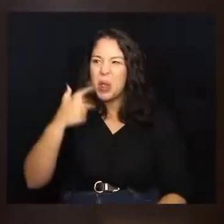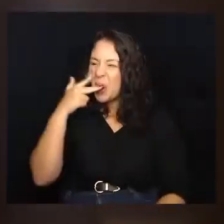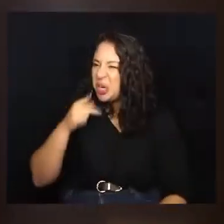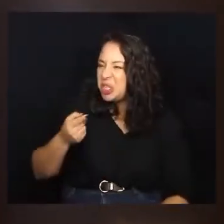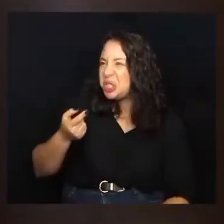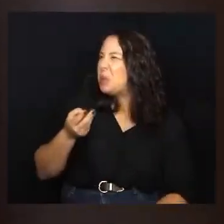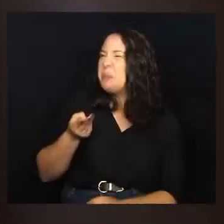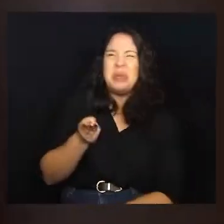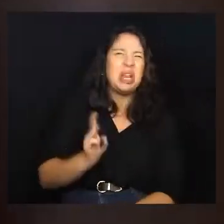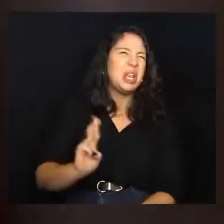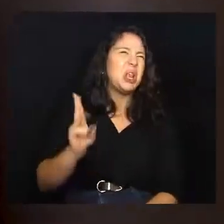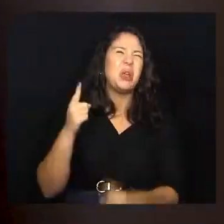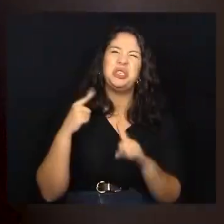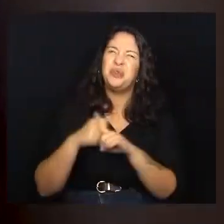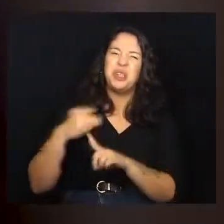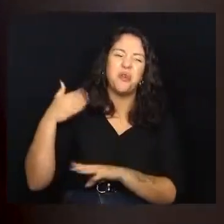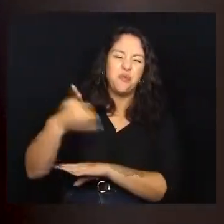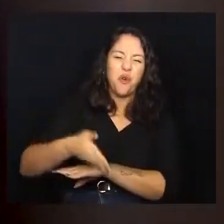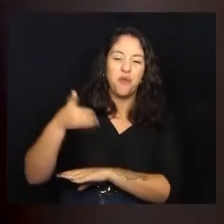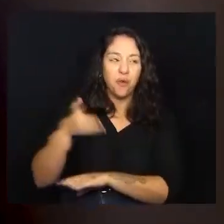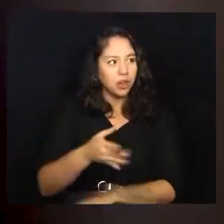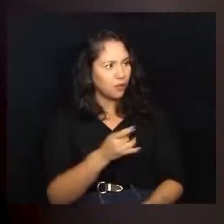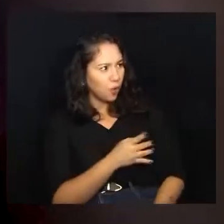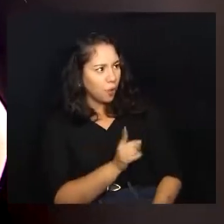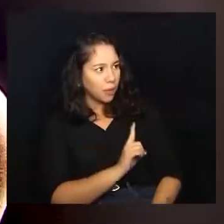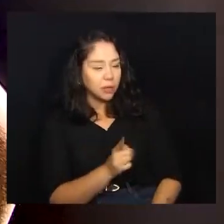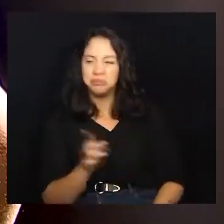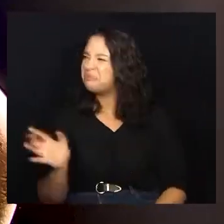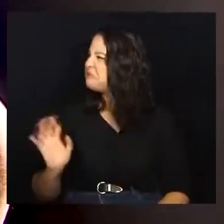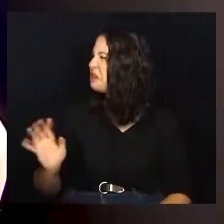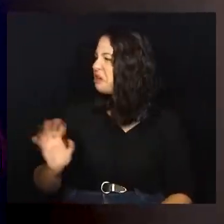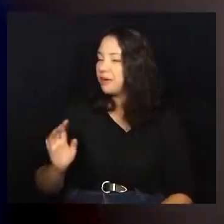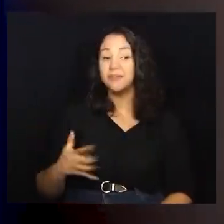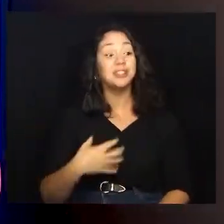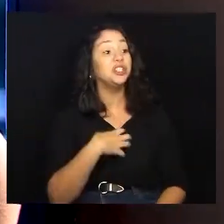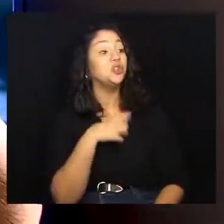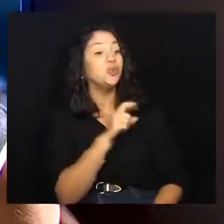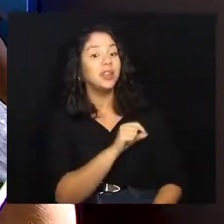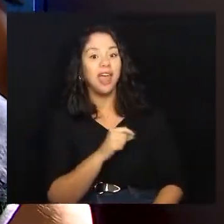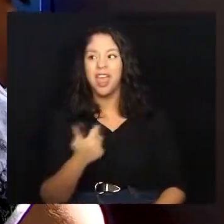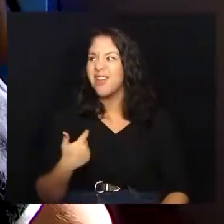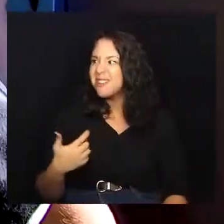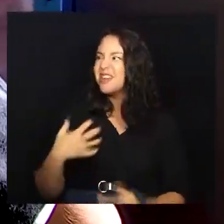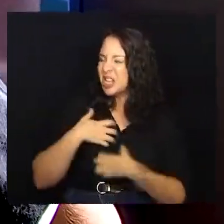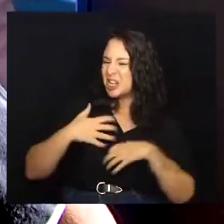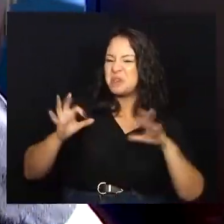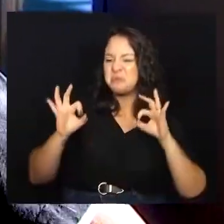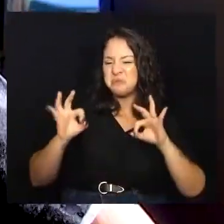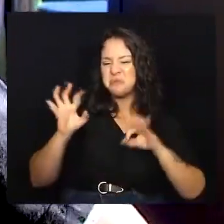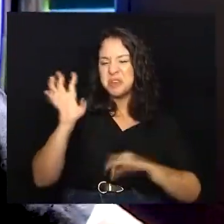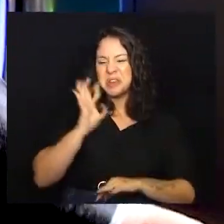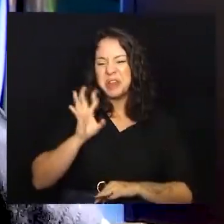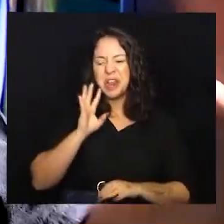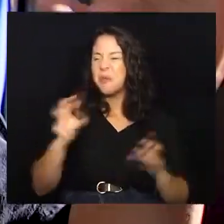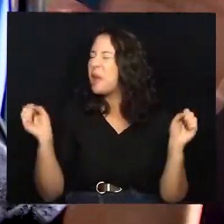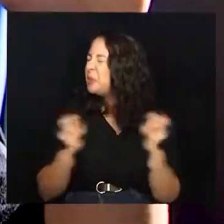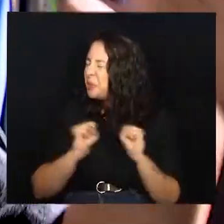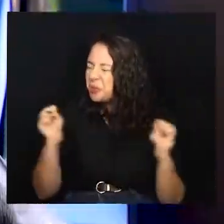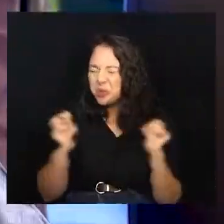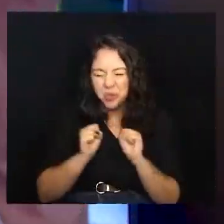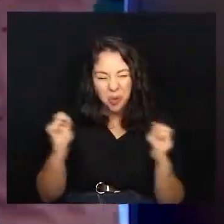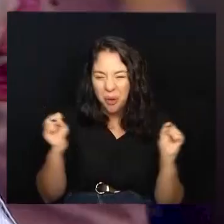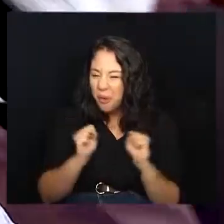Eu fui, acho que, milhares de vezes. Não ficou com medo, não? Não. O que você sentiu? Senti legal,